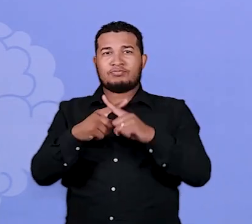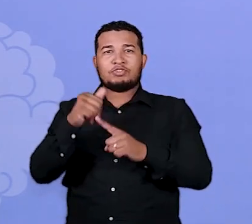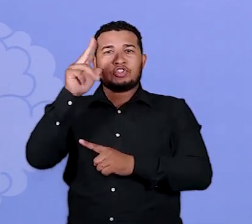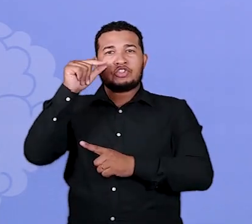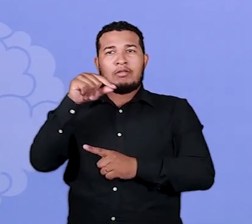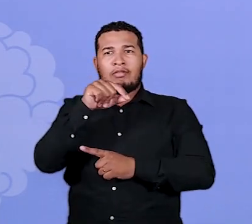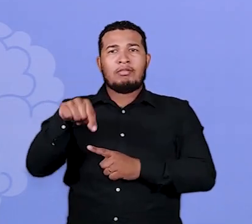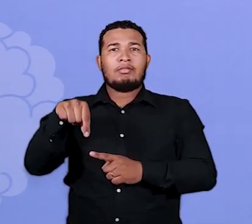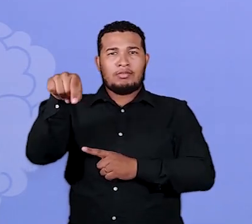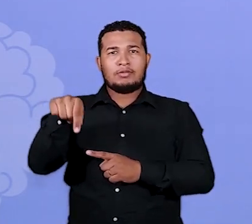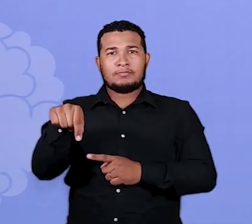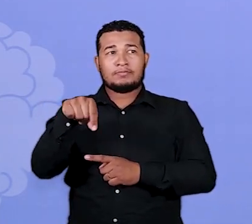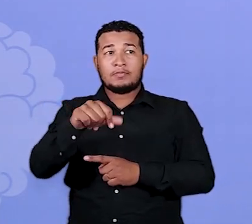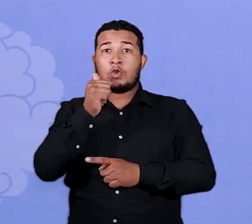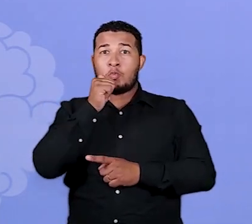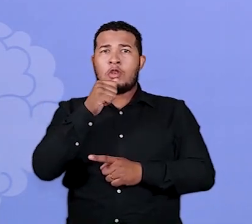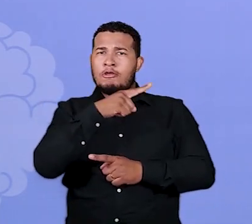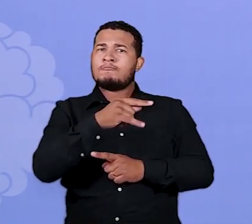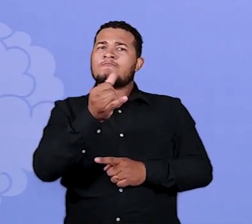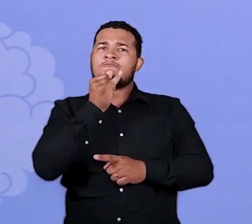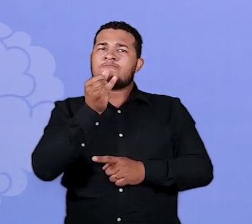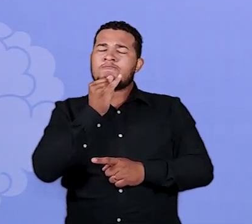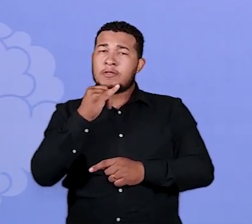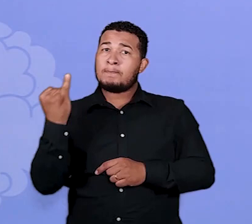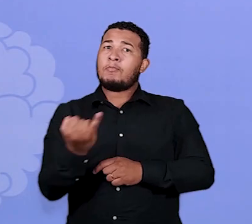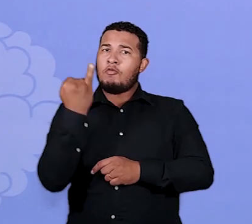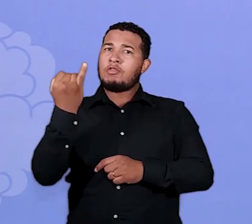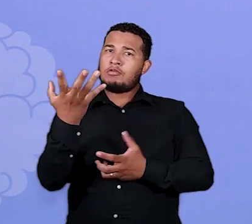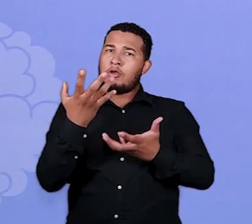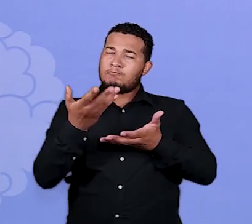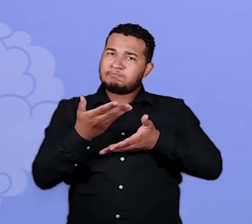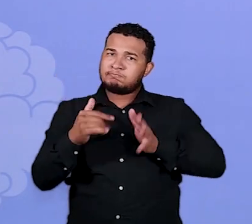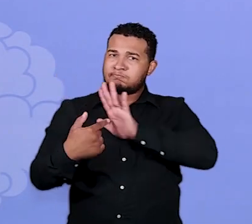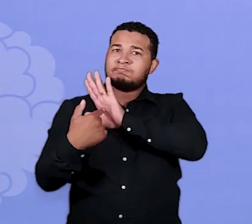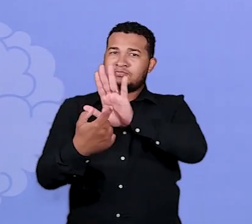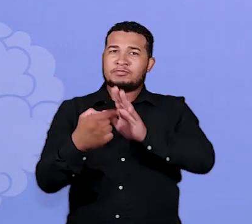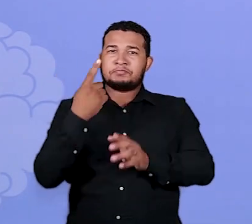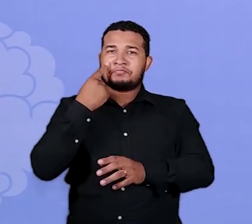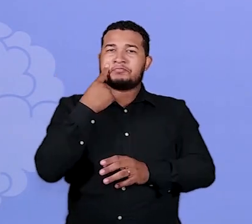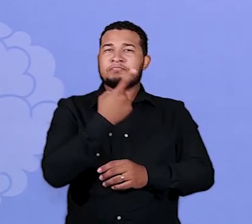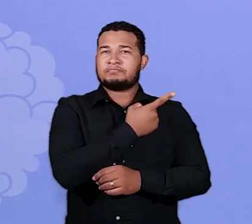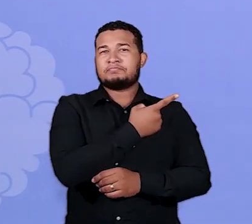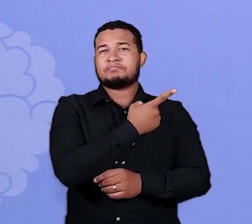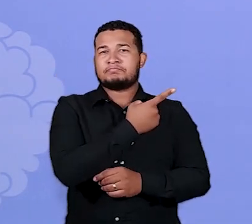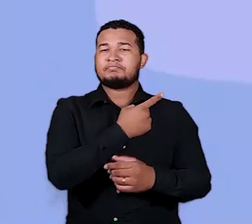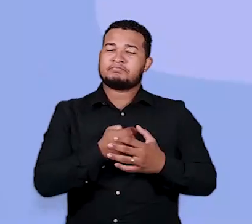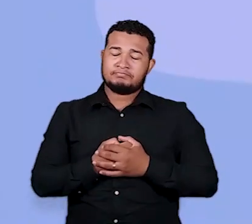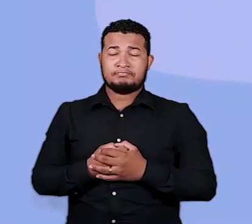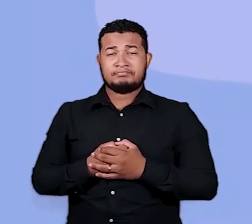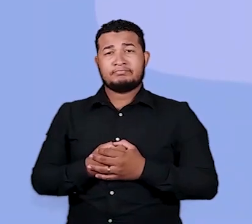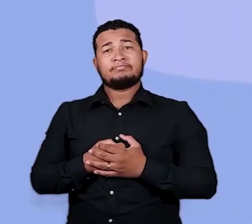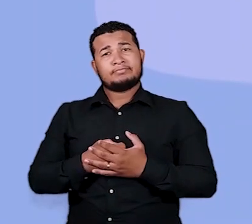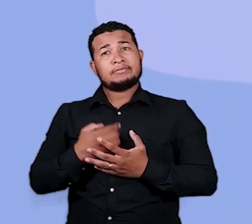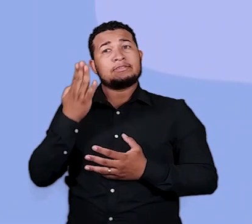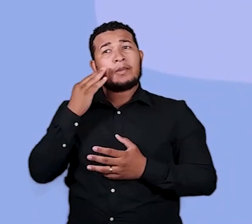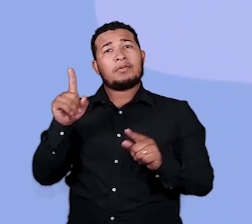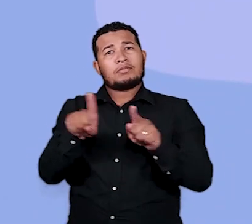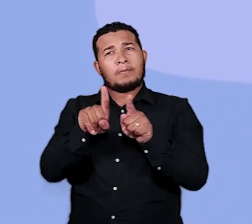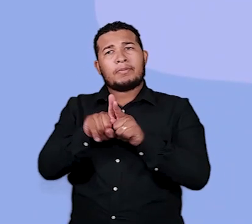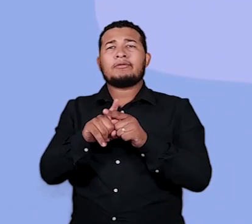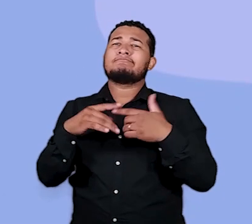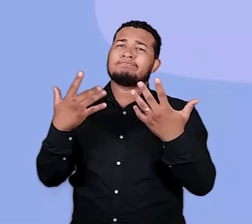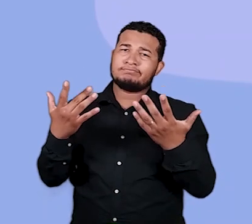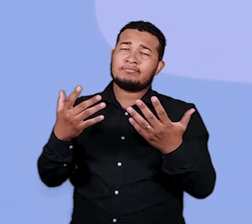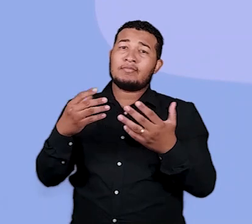um torneio de xadrez, e esse exemplo dessa jogadora eu achei muito importante, eu quero compartilhar com você nesse mesmo slide. Apesar de